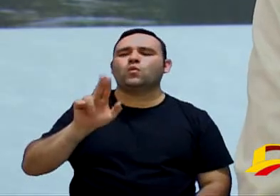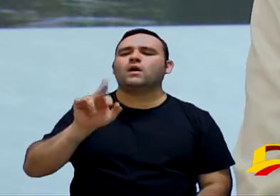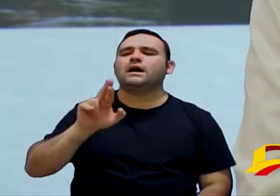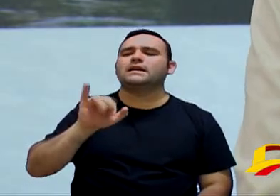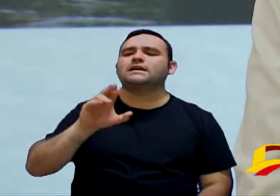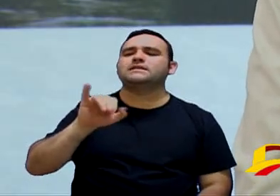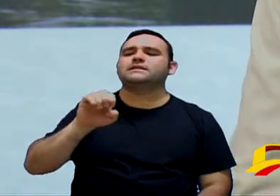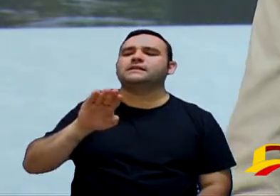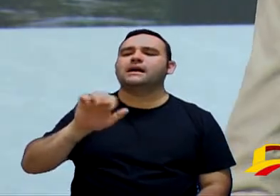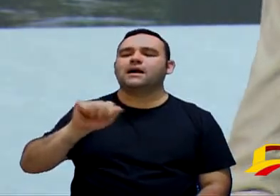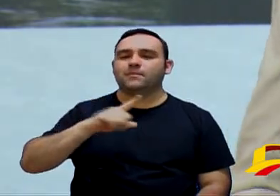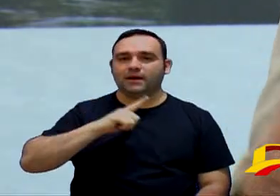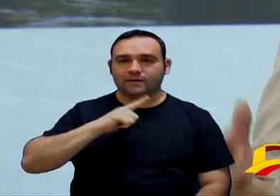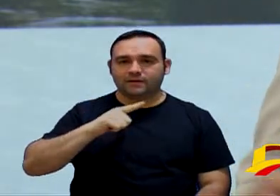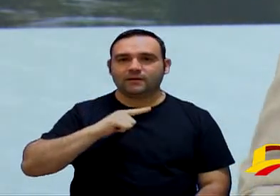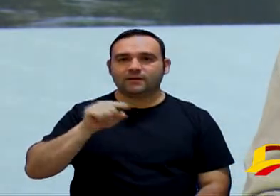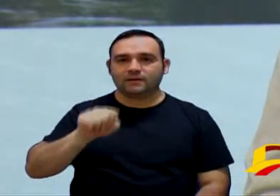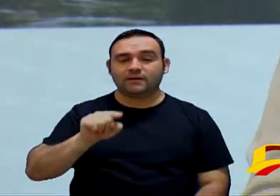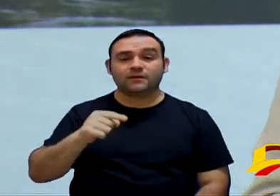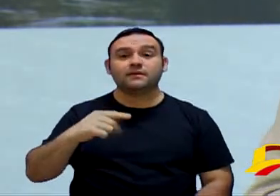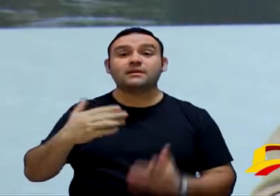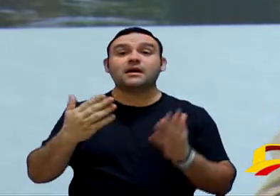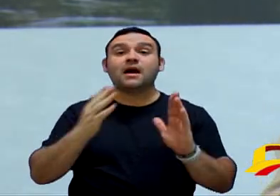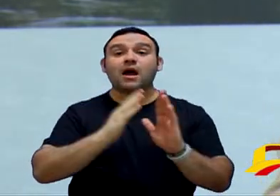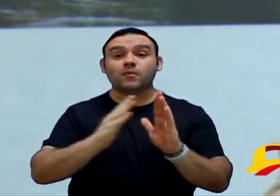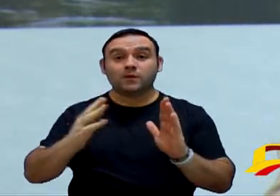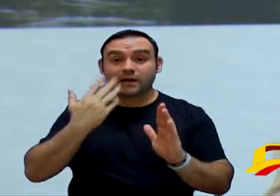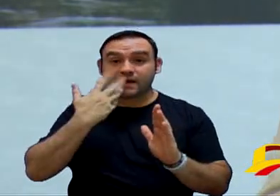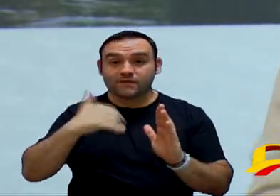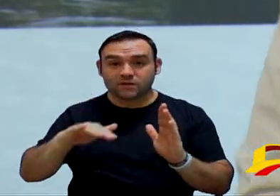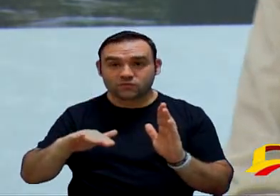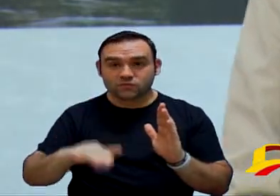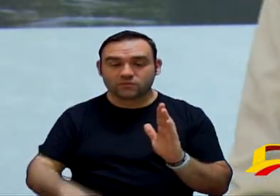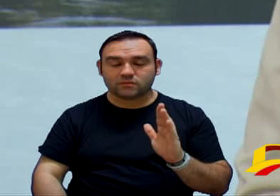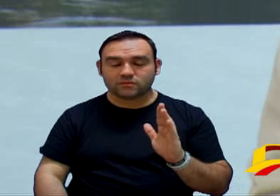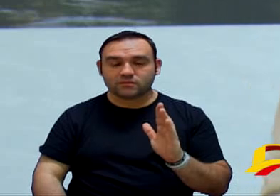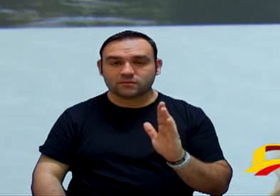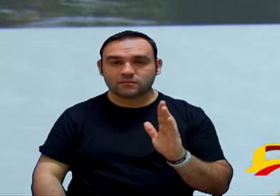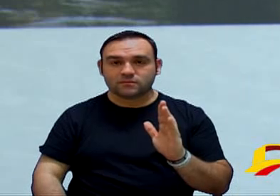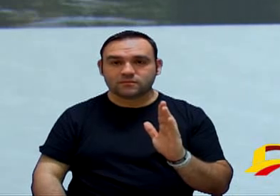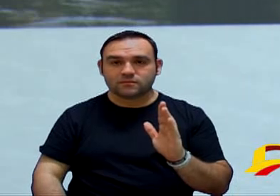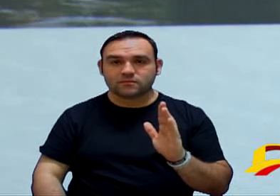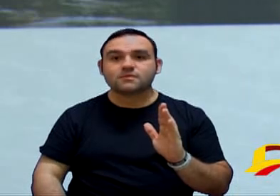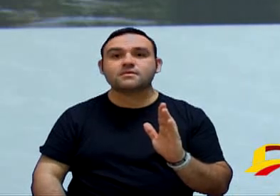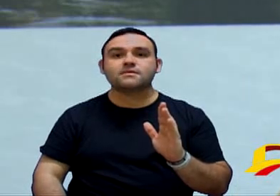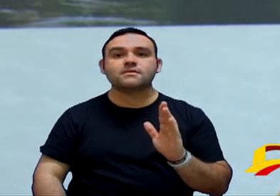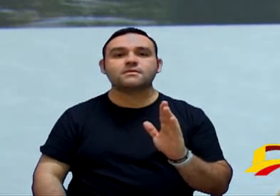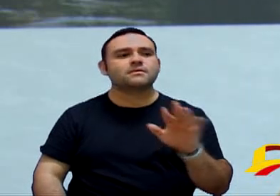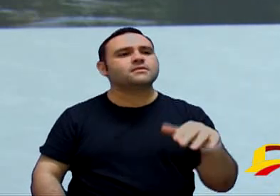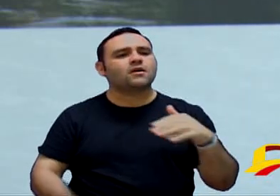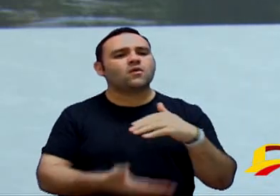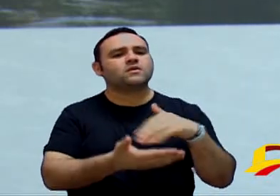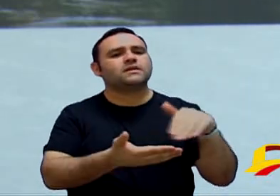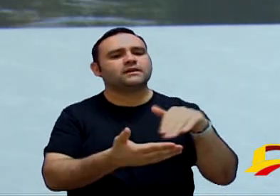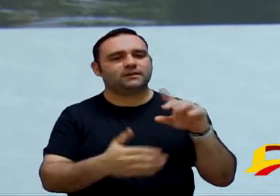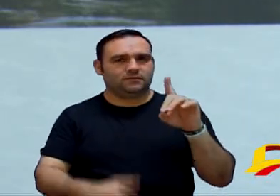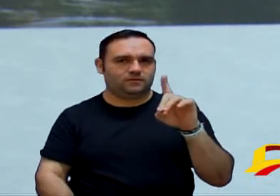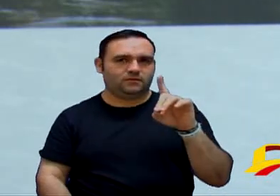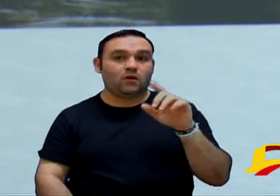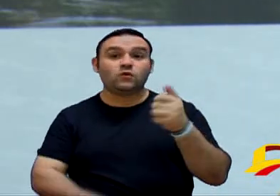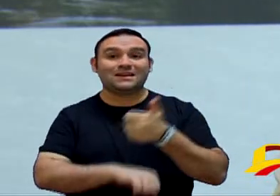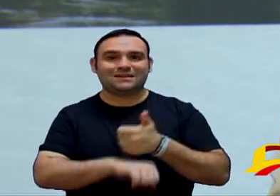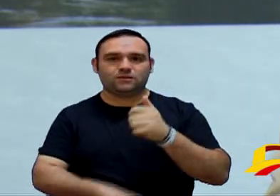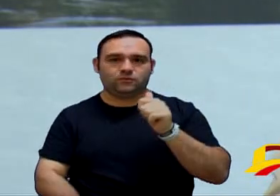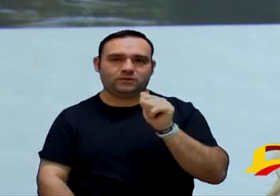lá biblioteca infantil vereador o secretário Darwin